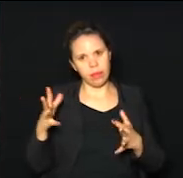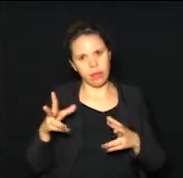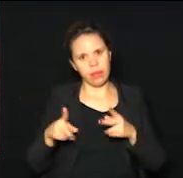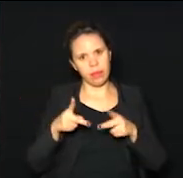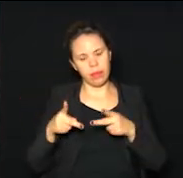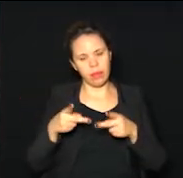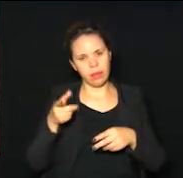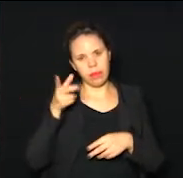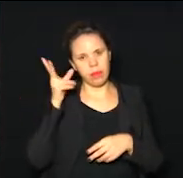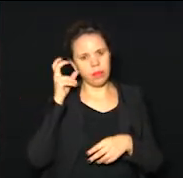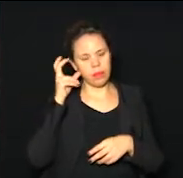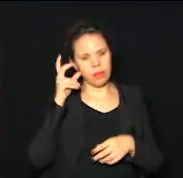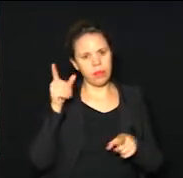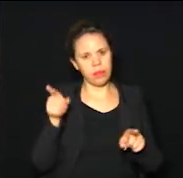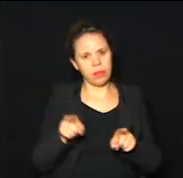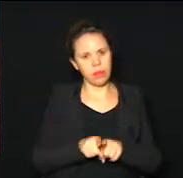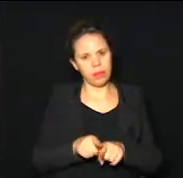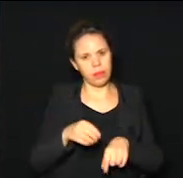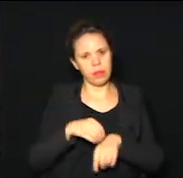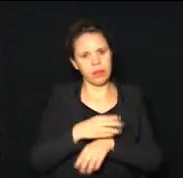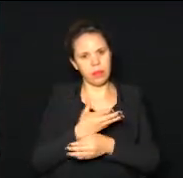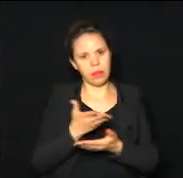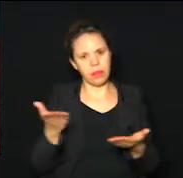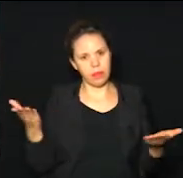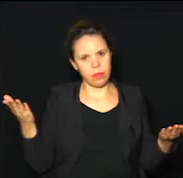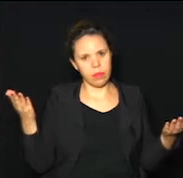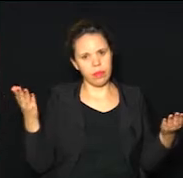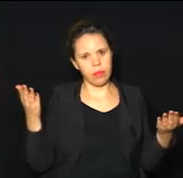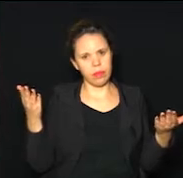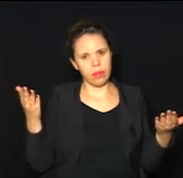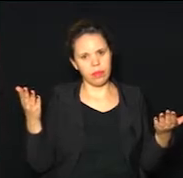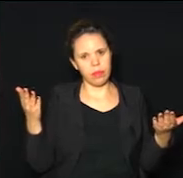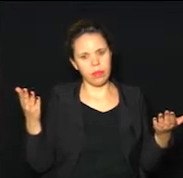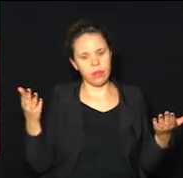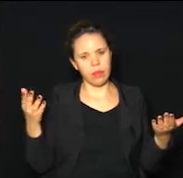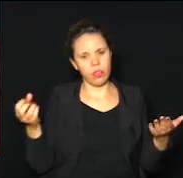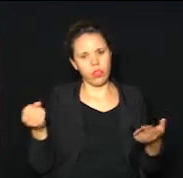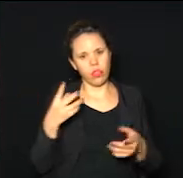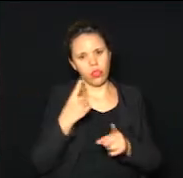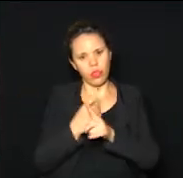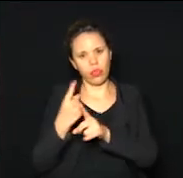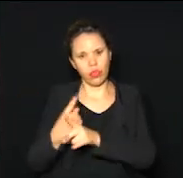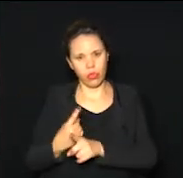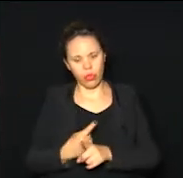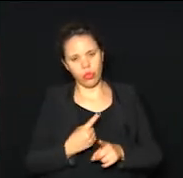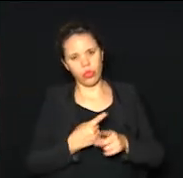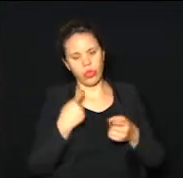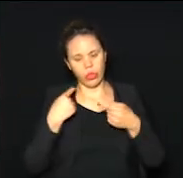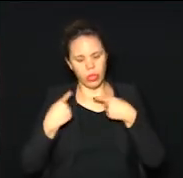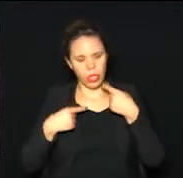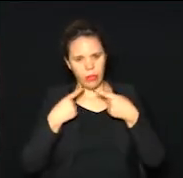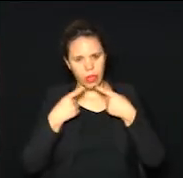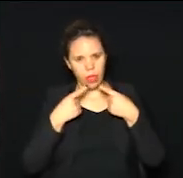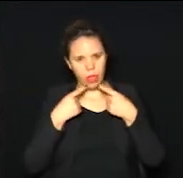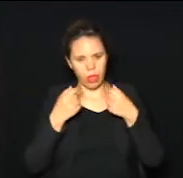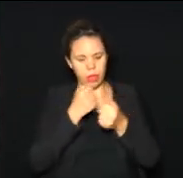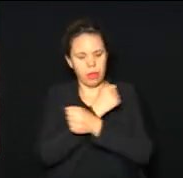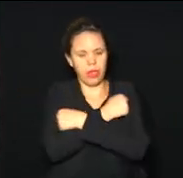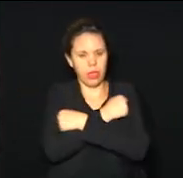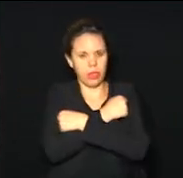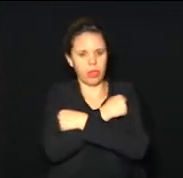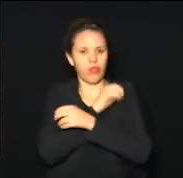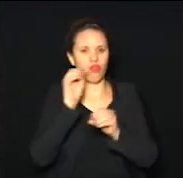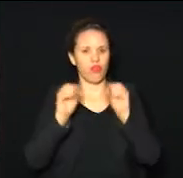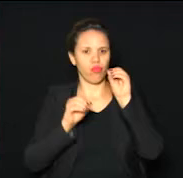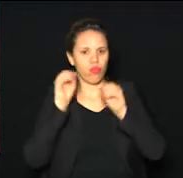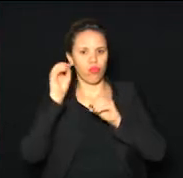que nos ouviram também e me coloco à disposição para novos encontros, novos debates. Um grande abraço, um grande